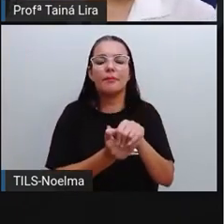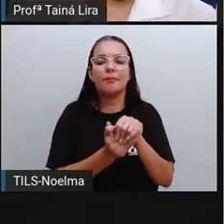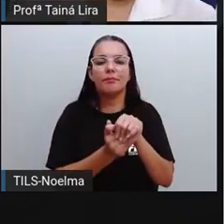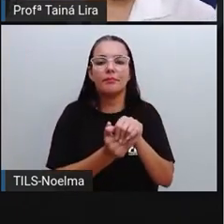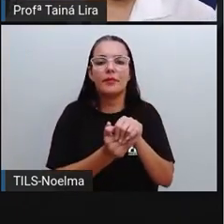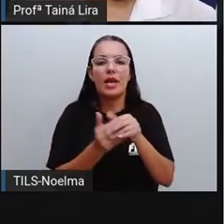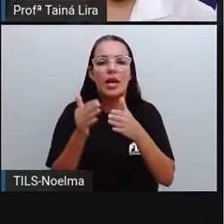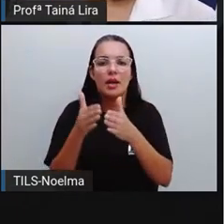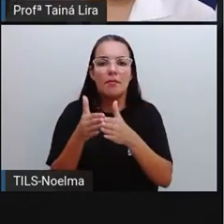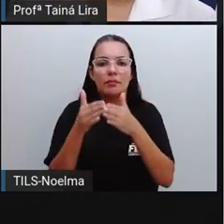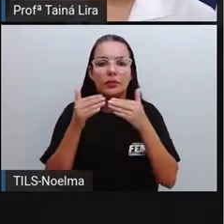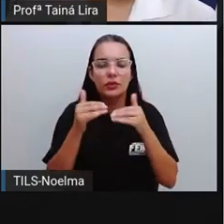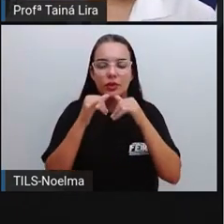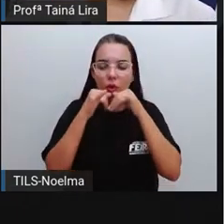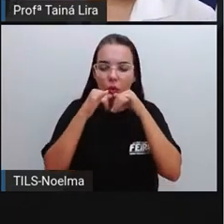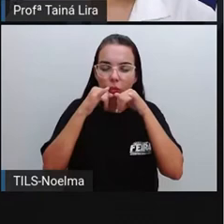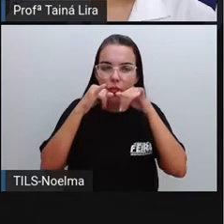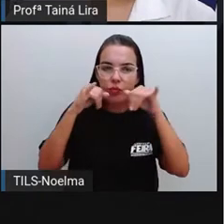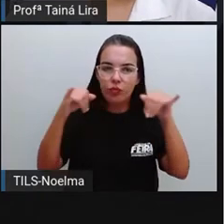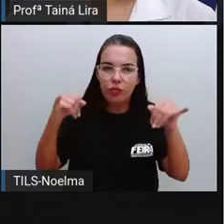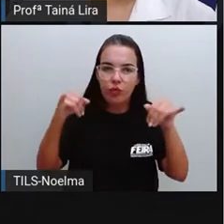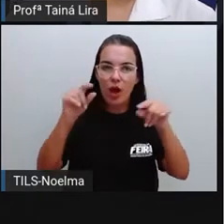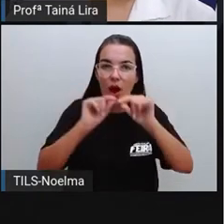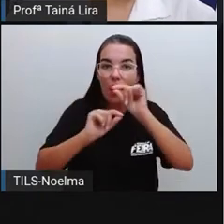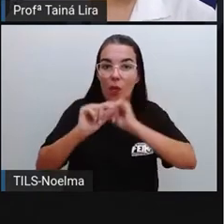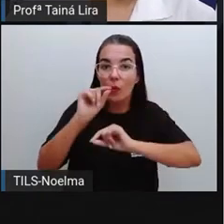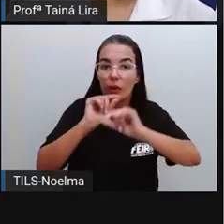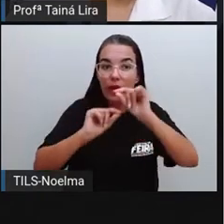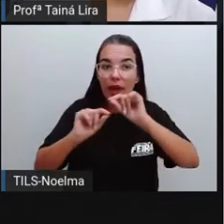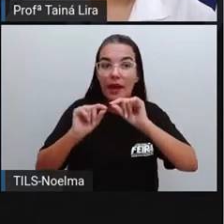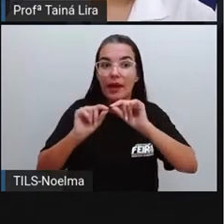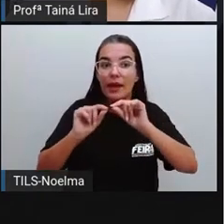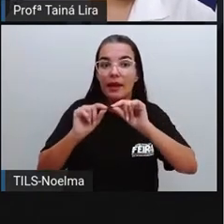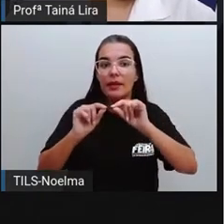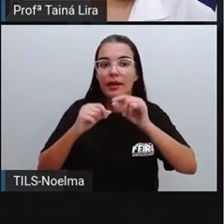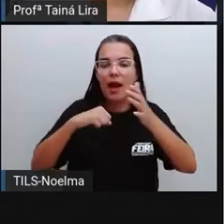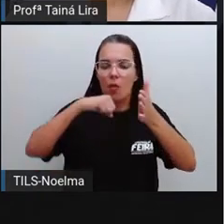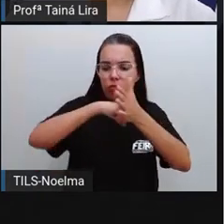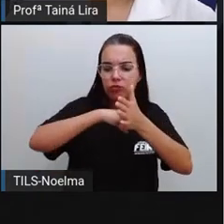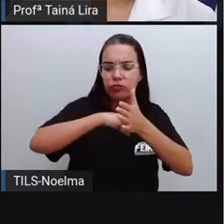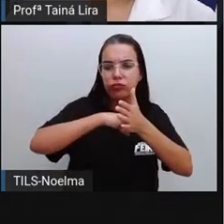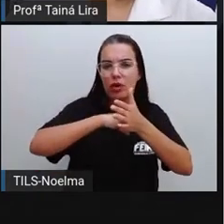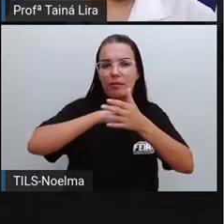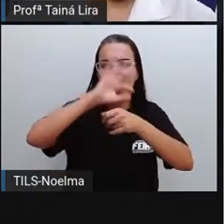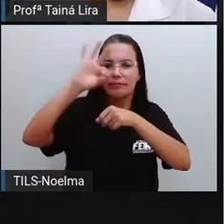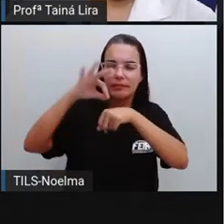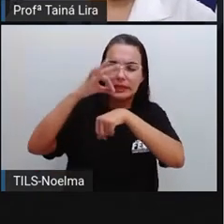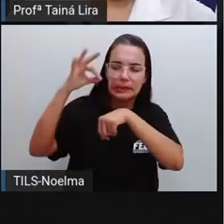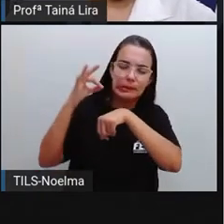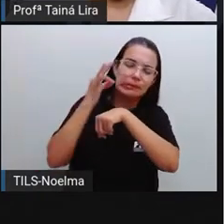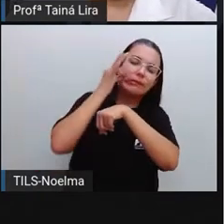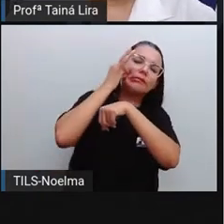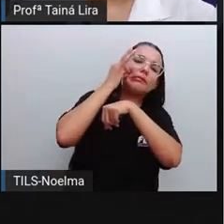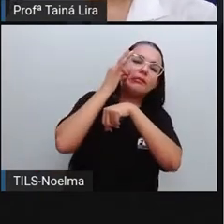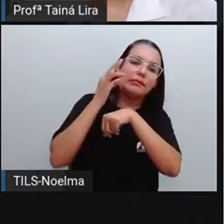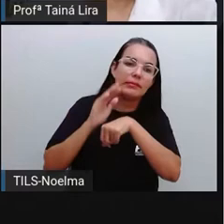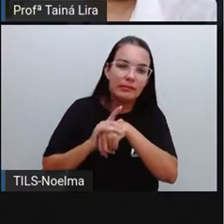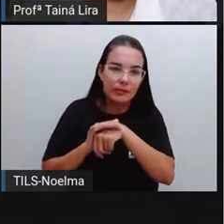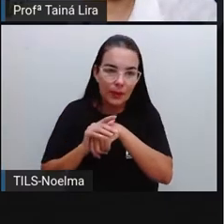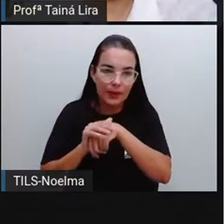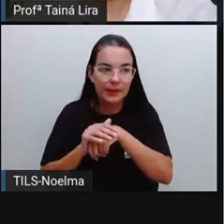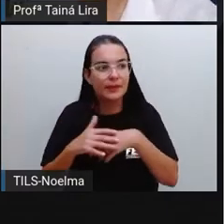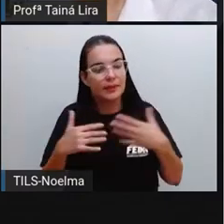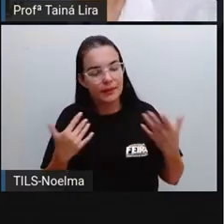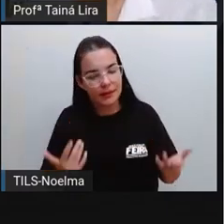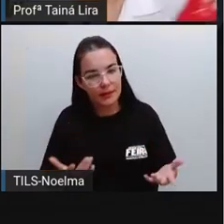uma campanha publicitária aí, uma propaganda, né, do combate aí à dengue, certo? E aí ele